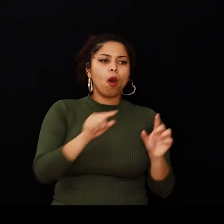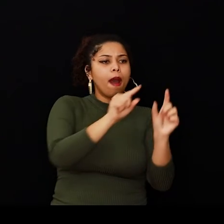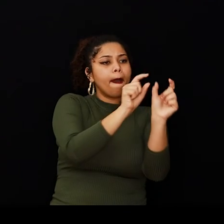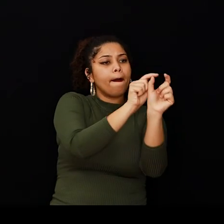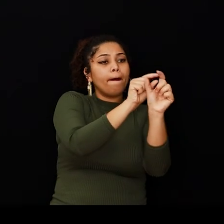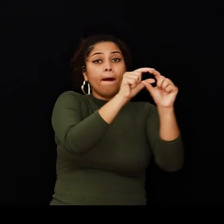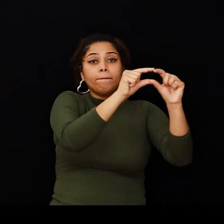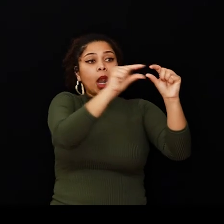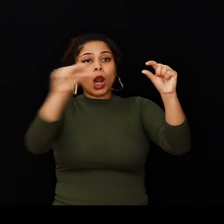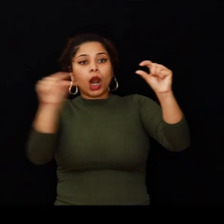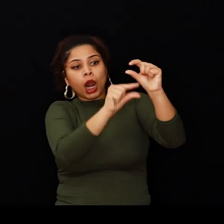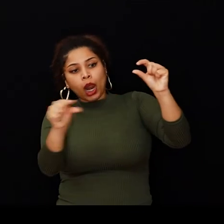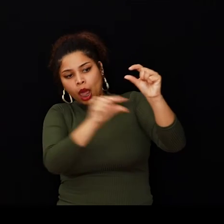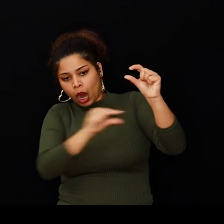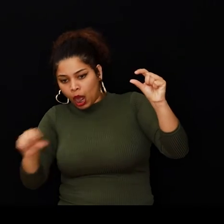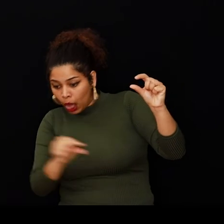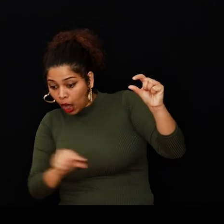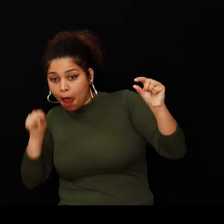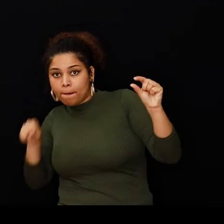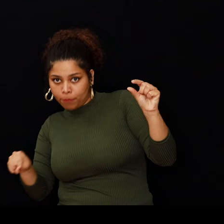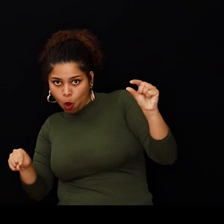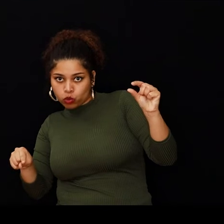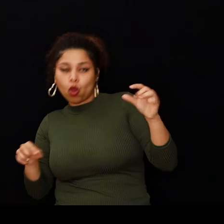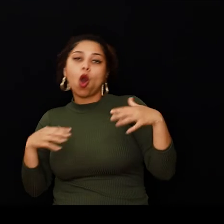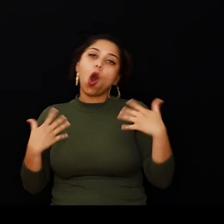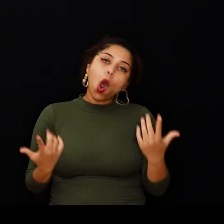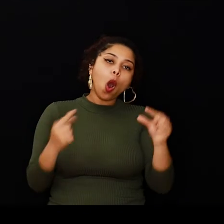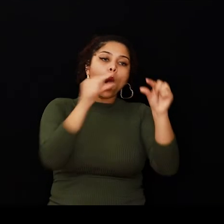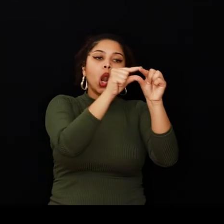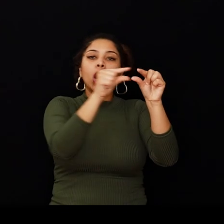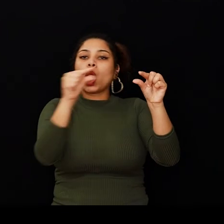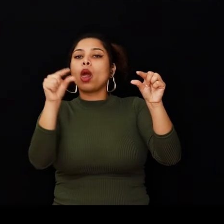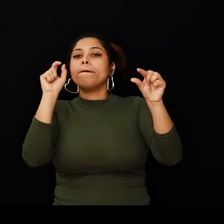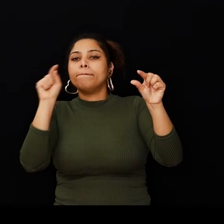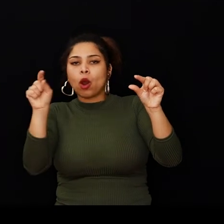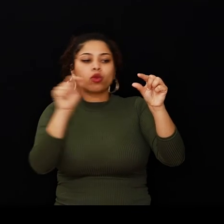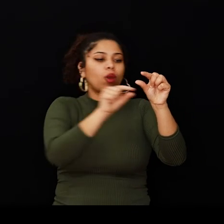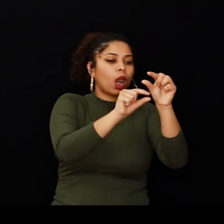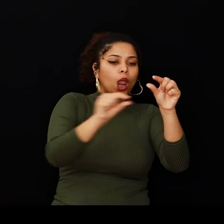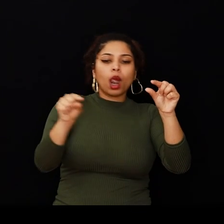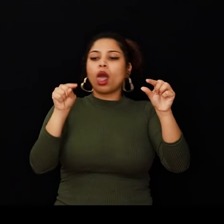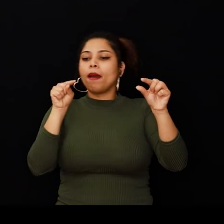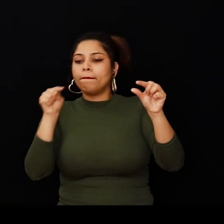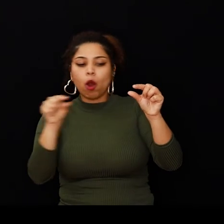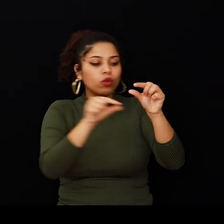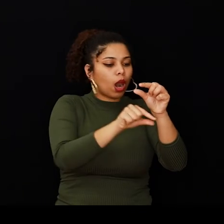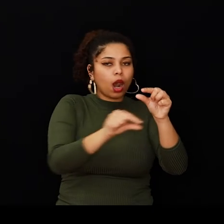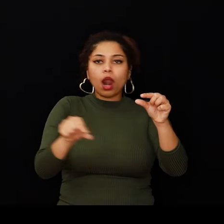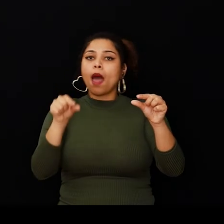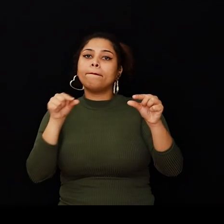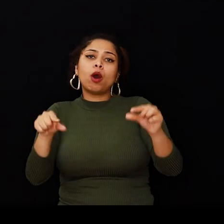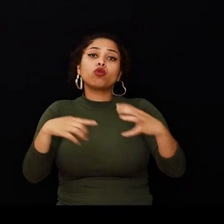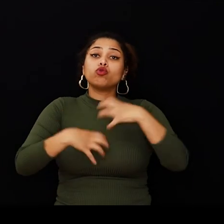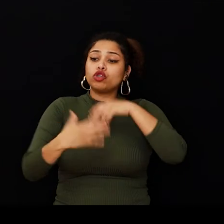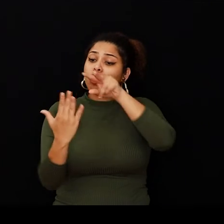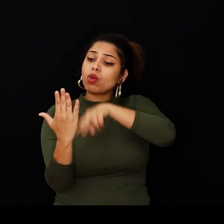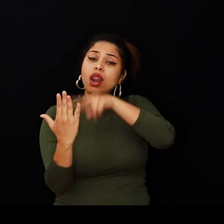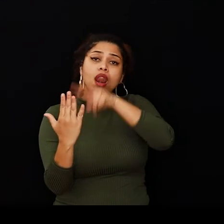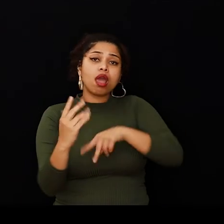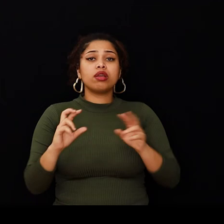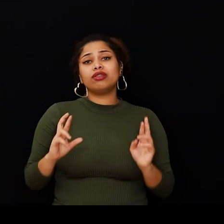a gente quebra a frase de uma outra forma, isso vai implicar num outro movimento de leitura,